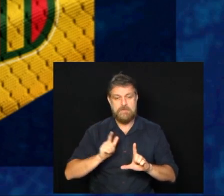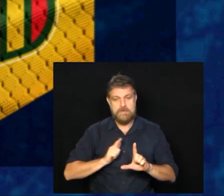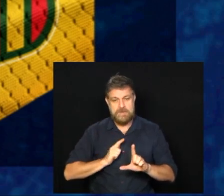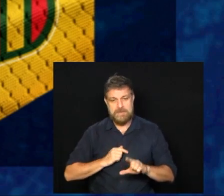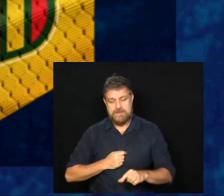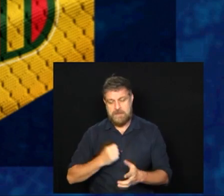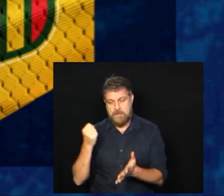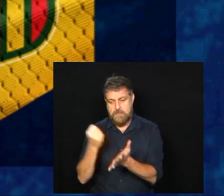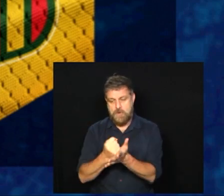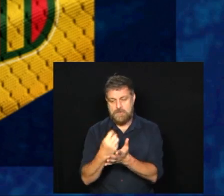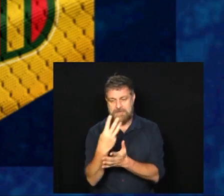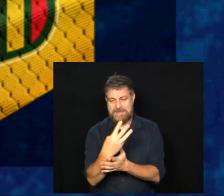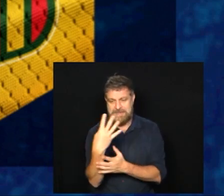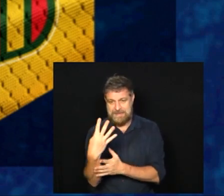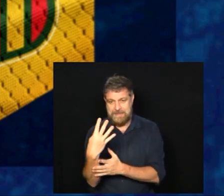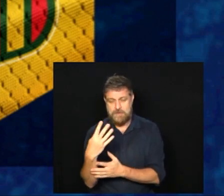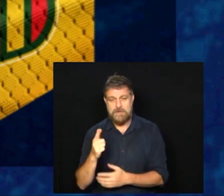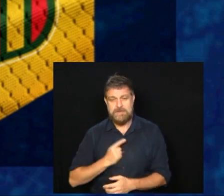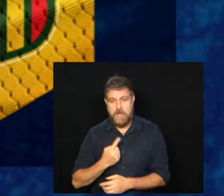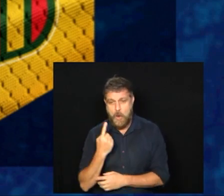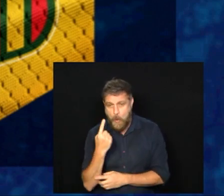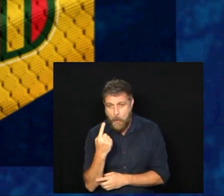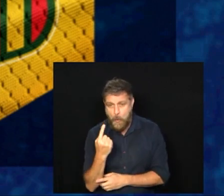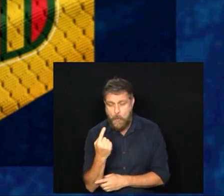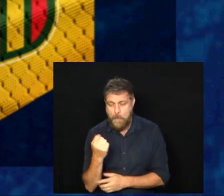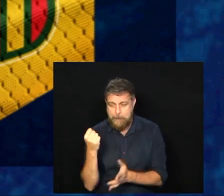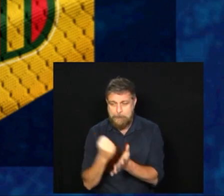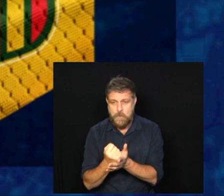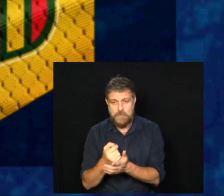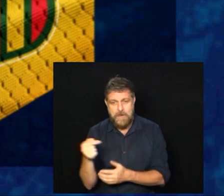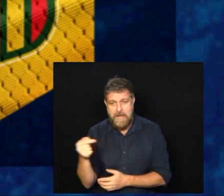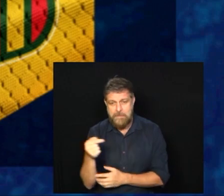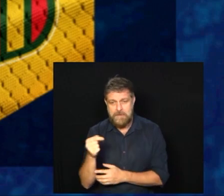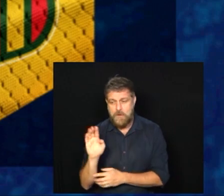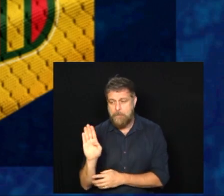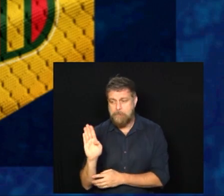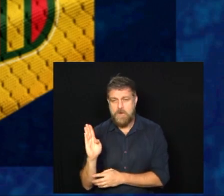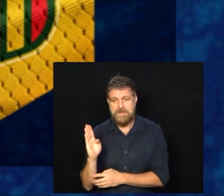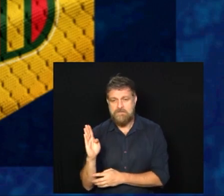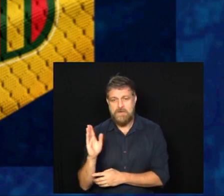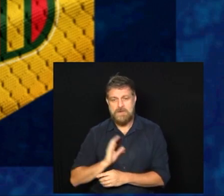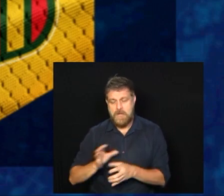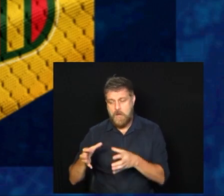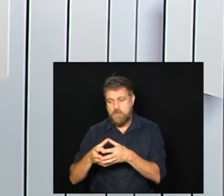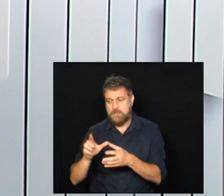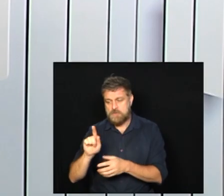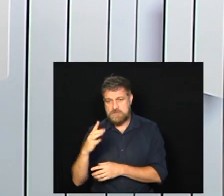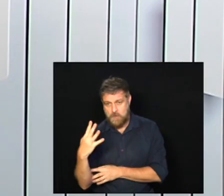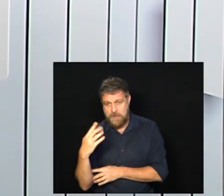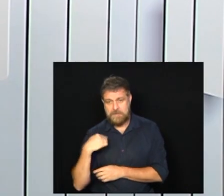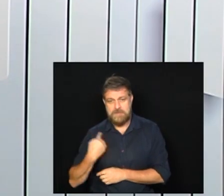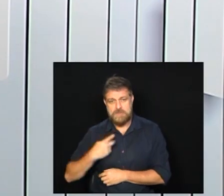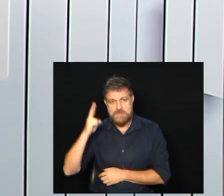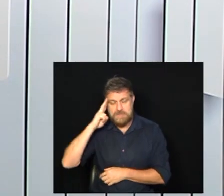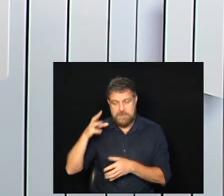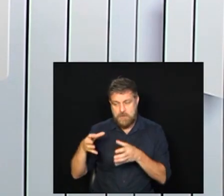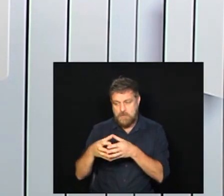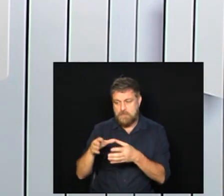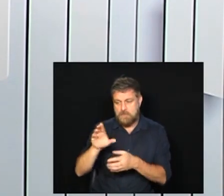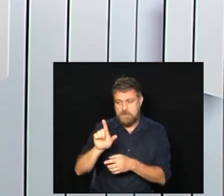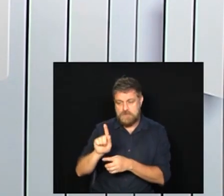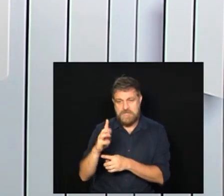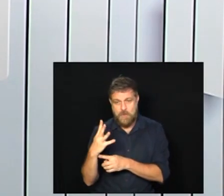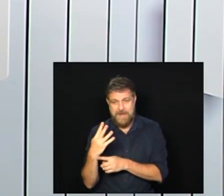com 34 pontos, 1 ponto a menos que o Botafogo, que fecha o G4. A gente sempre lembra aqui, G4 são